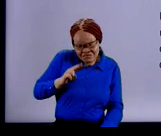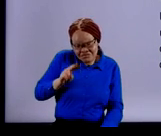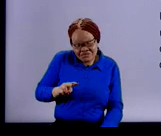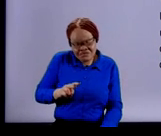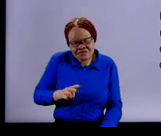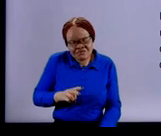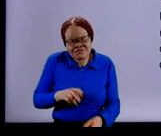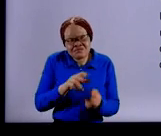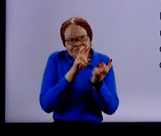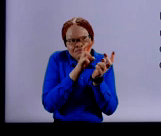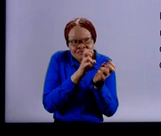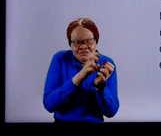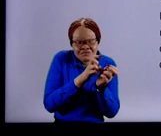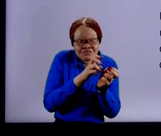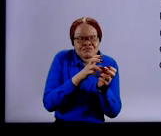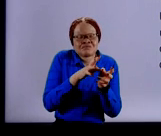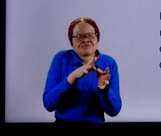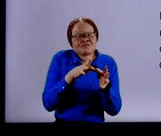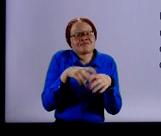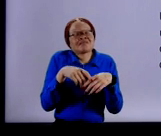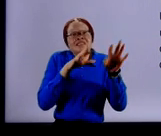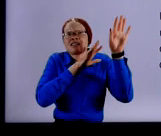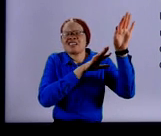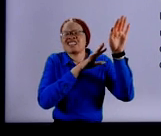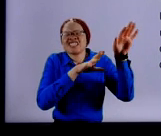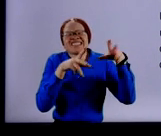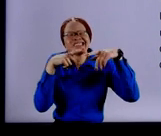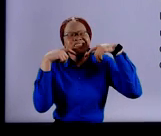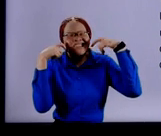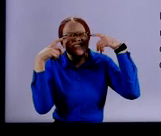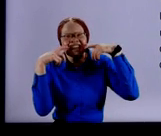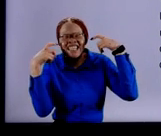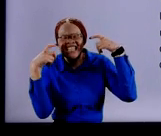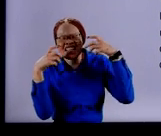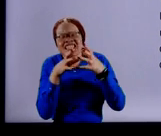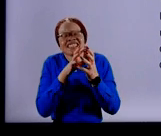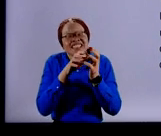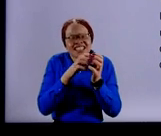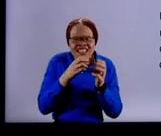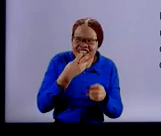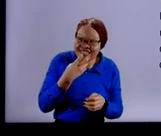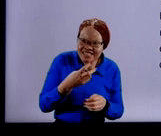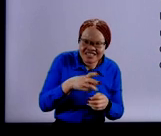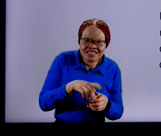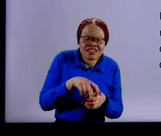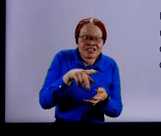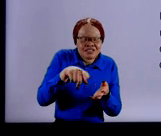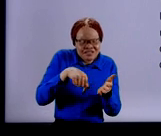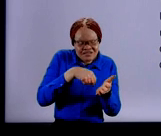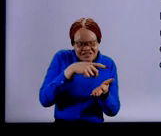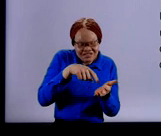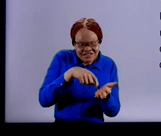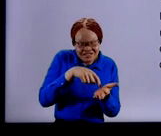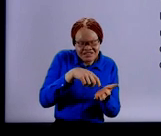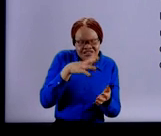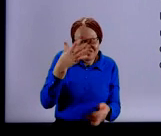tempos com ele o rato do campo ficou tão contente por ver o rato da cidade que